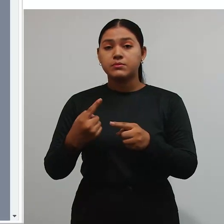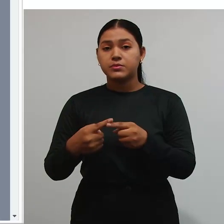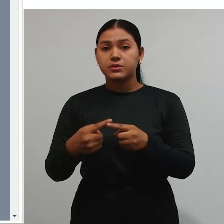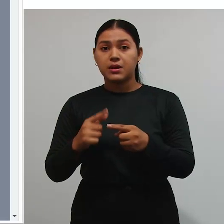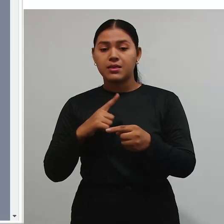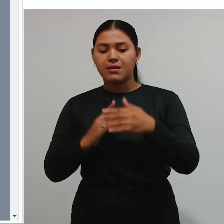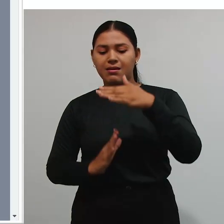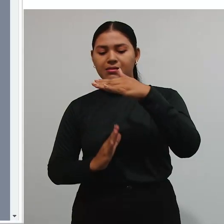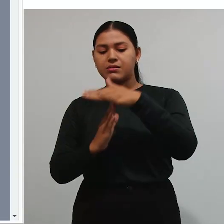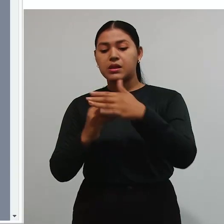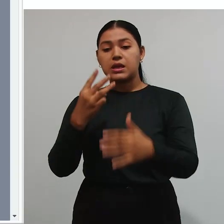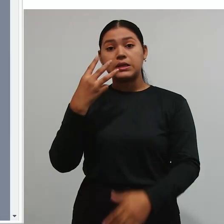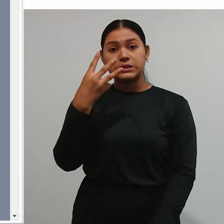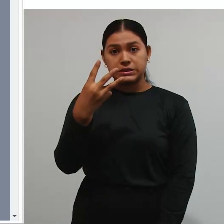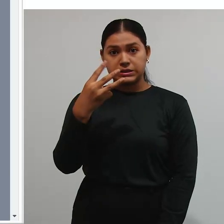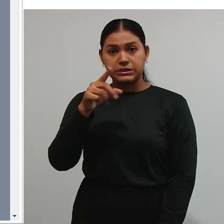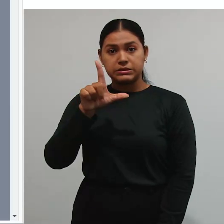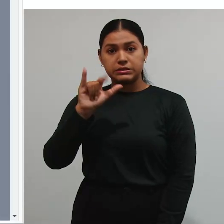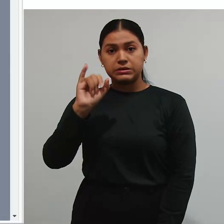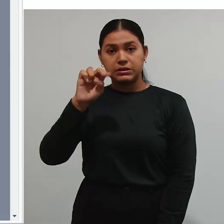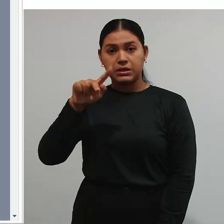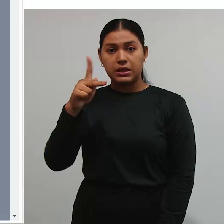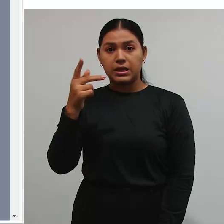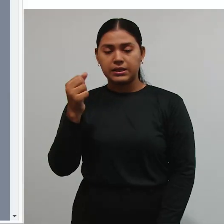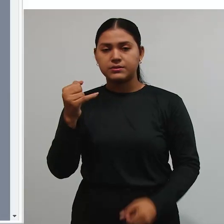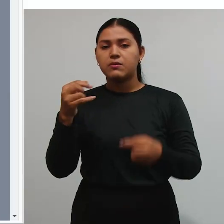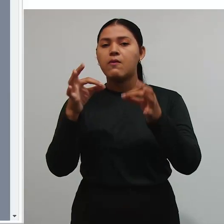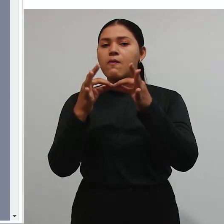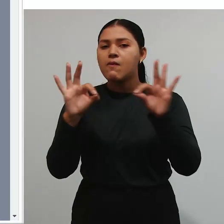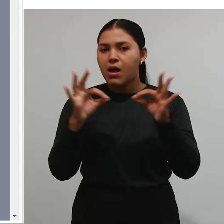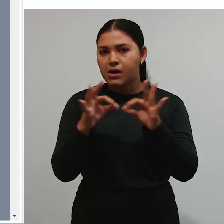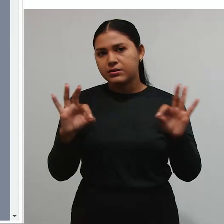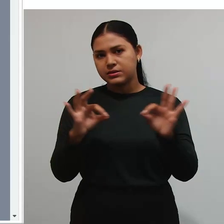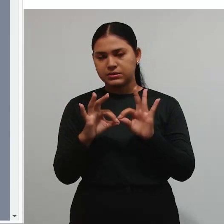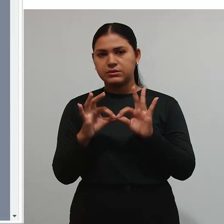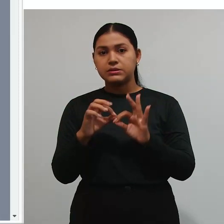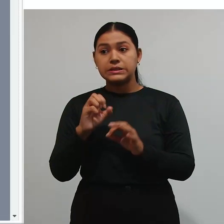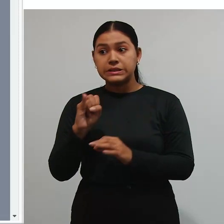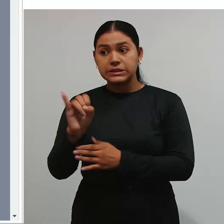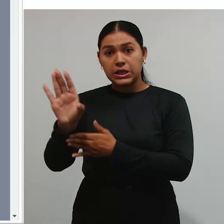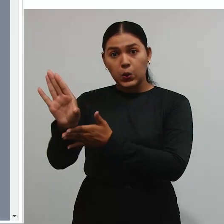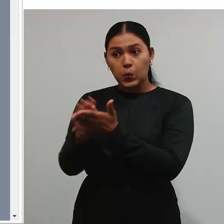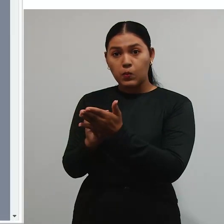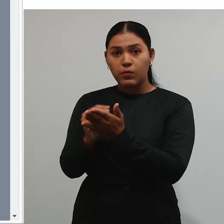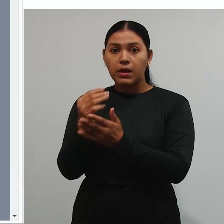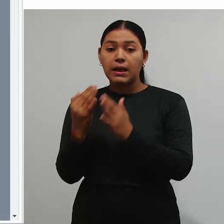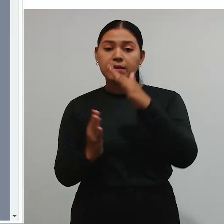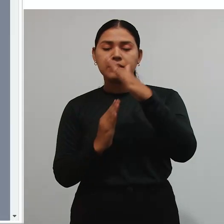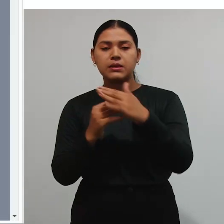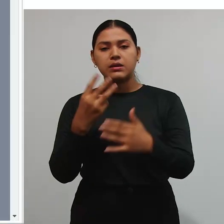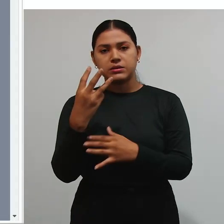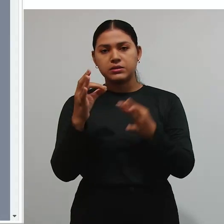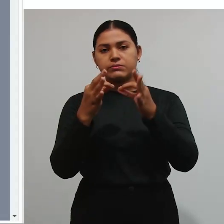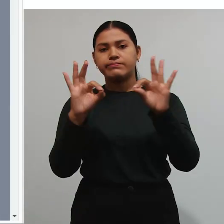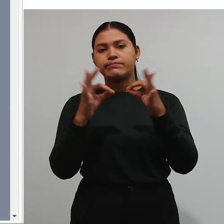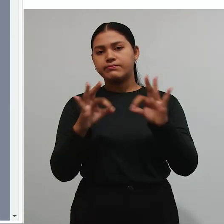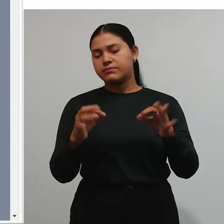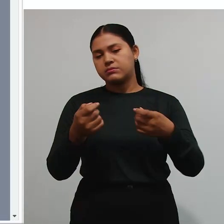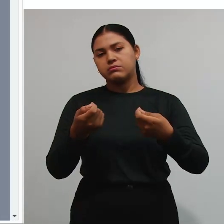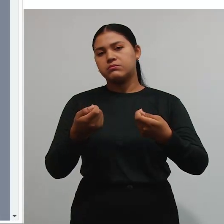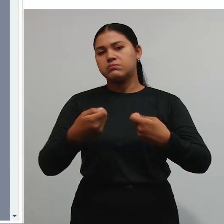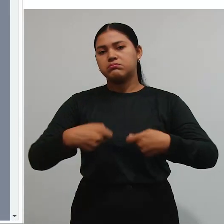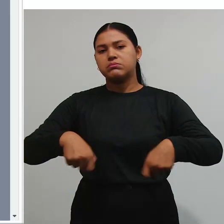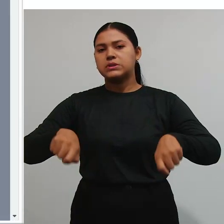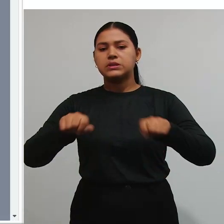E se o trecho que você copiou tem só 3 linhas, nesse caso, ele não tem esse destaque